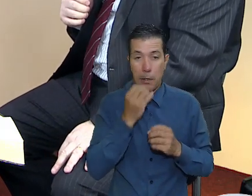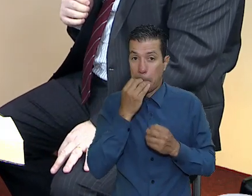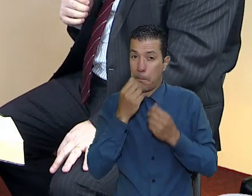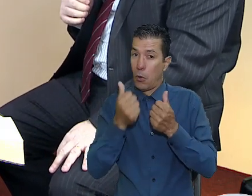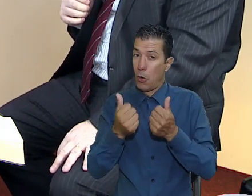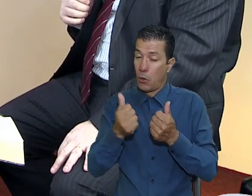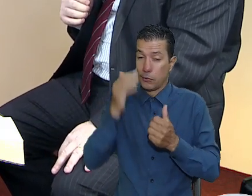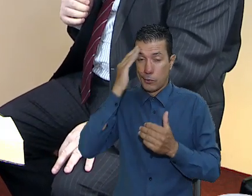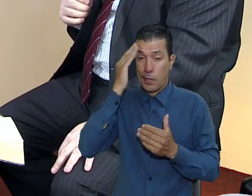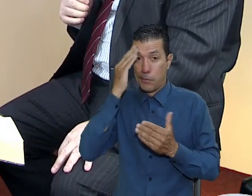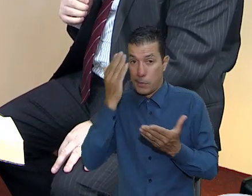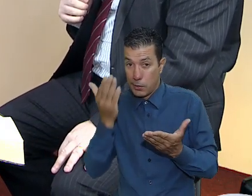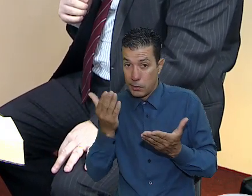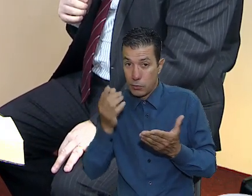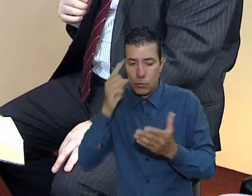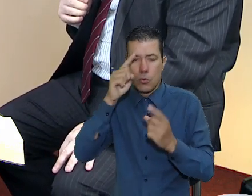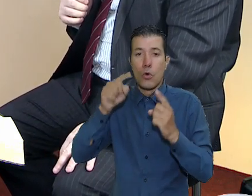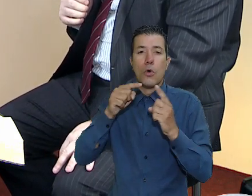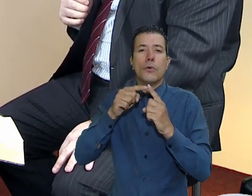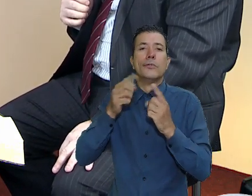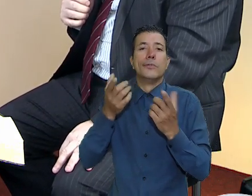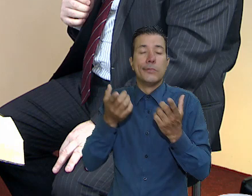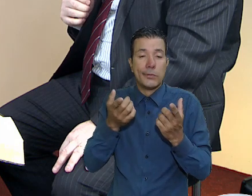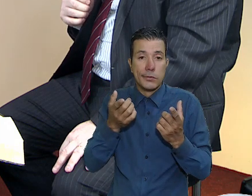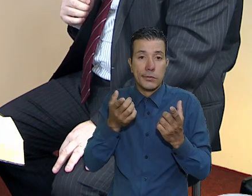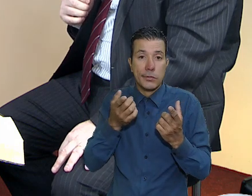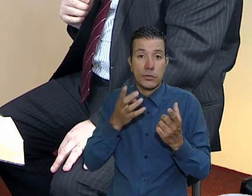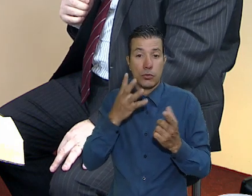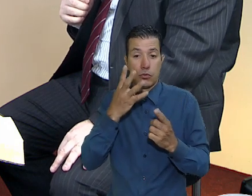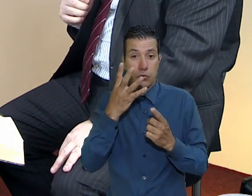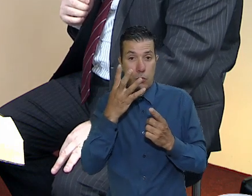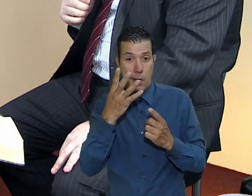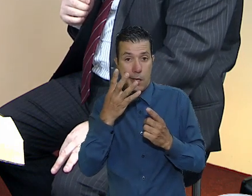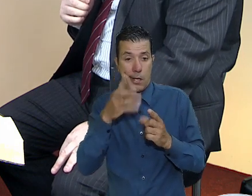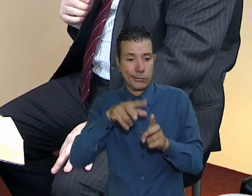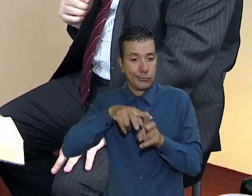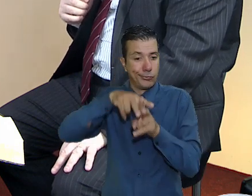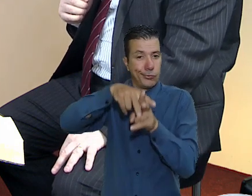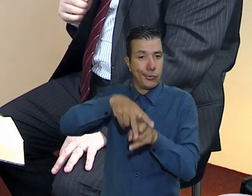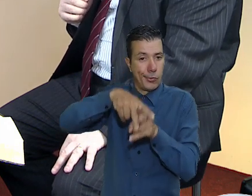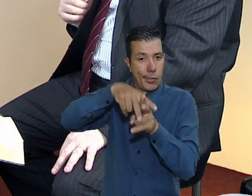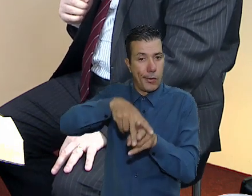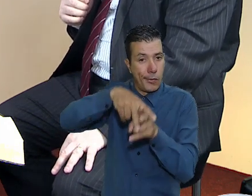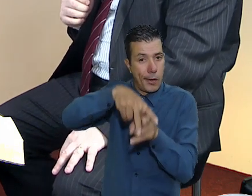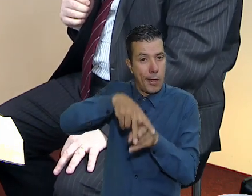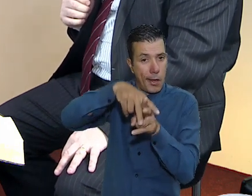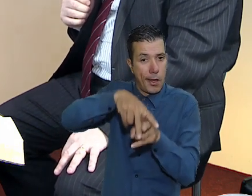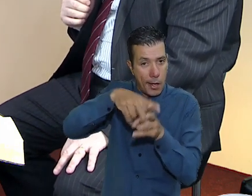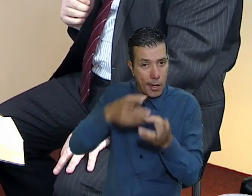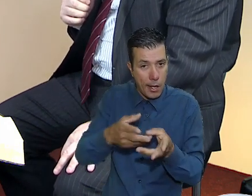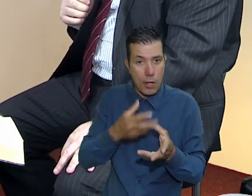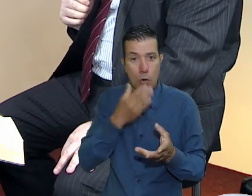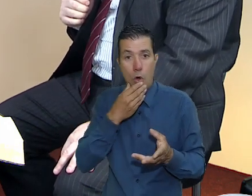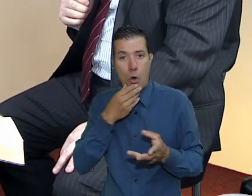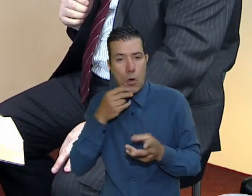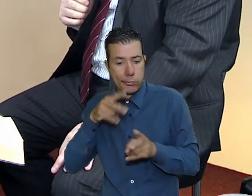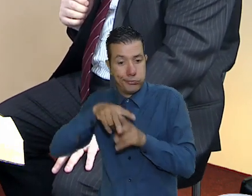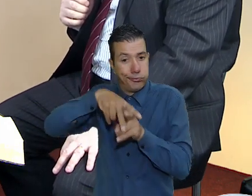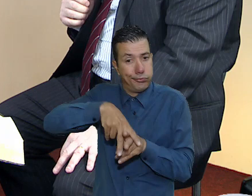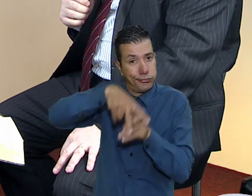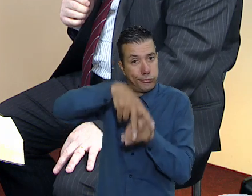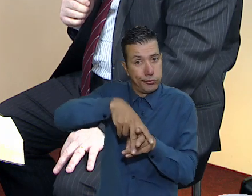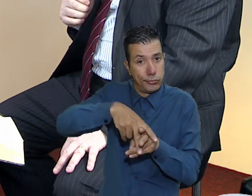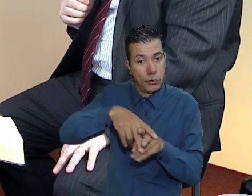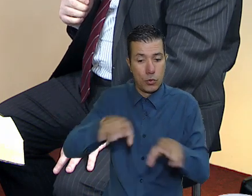Então, nós sabemos que tem um objetivo com esses quatro cavaleiros, esses quatro cavalos. No tema anterior, nós estudamos sobre também